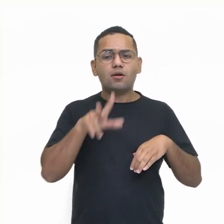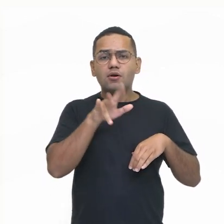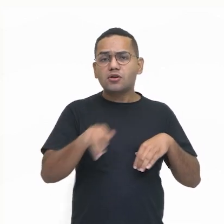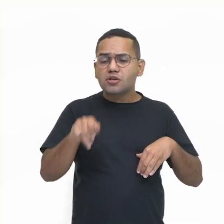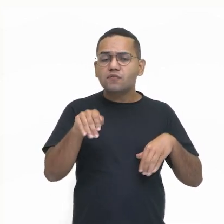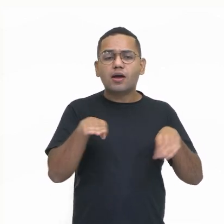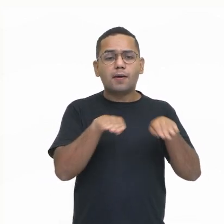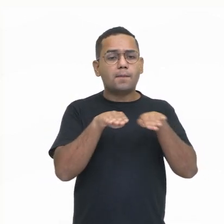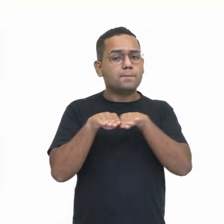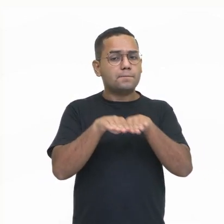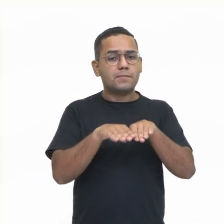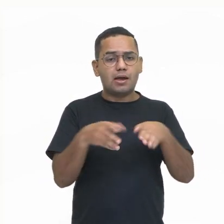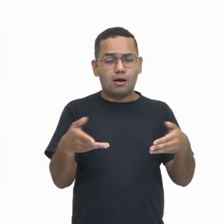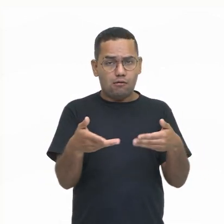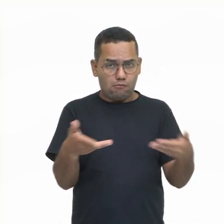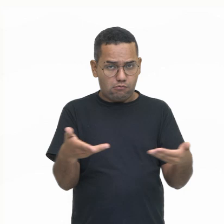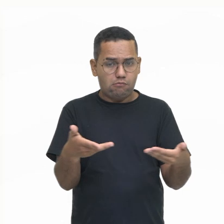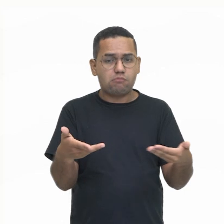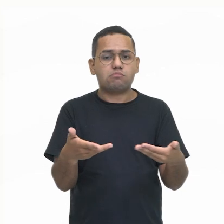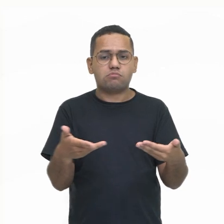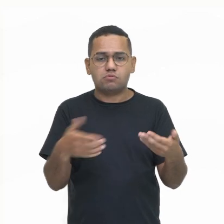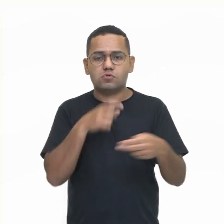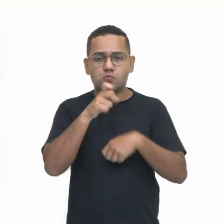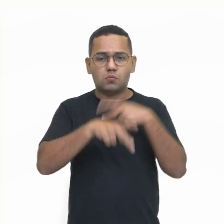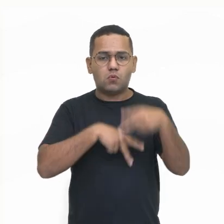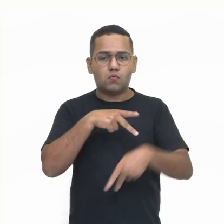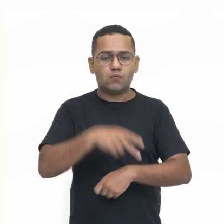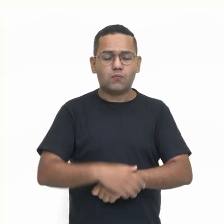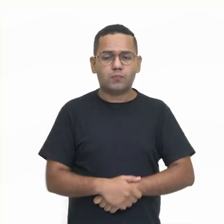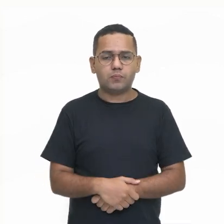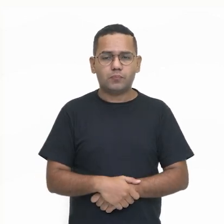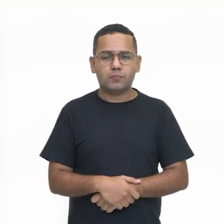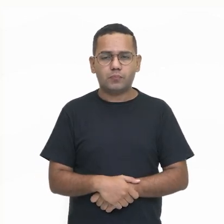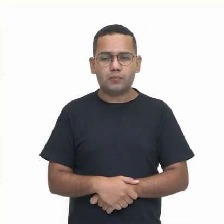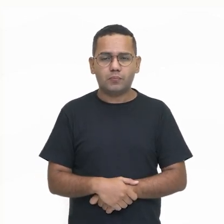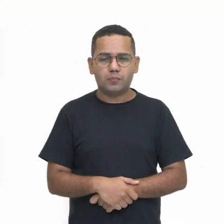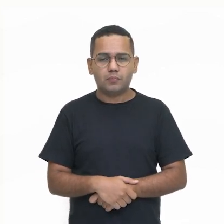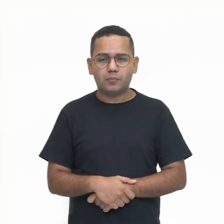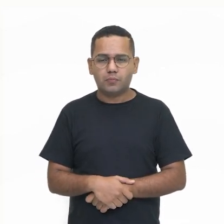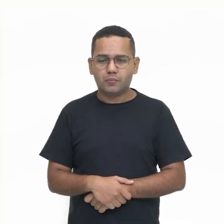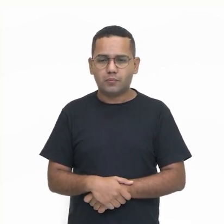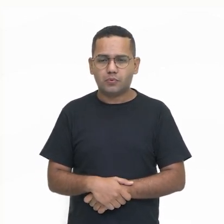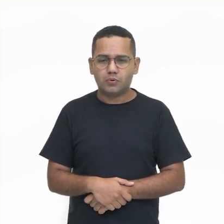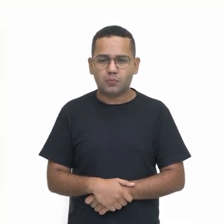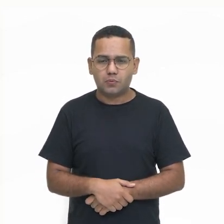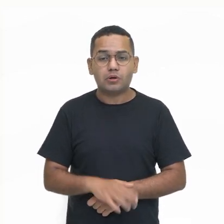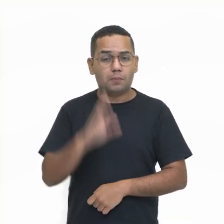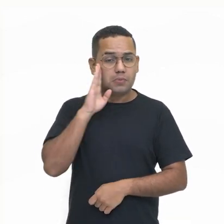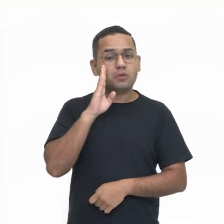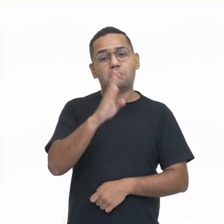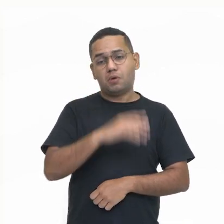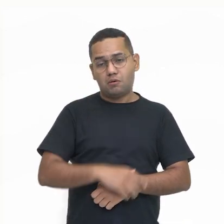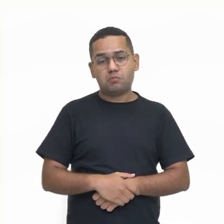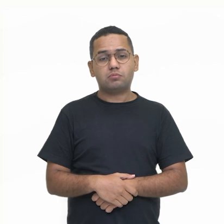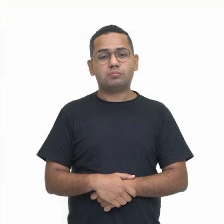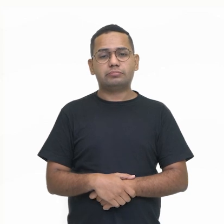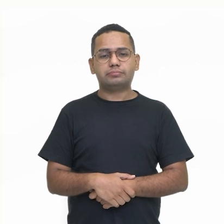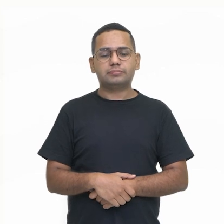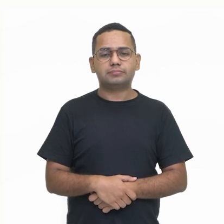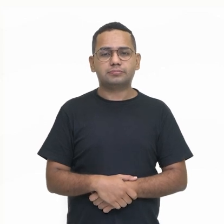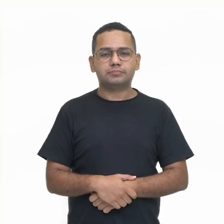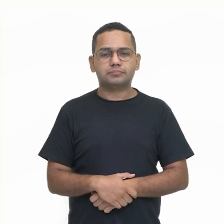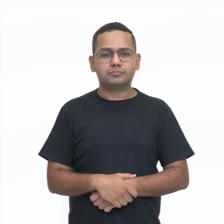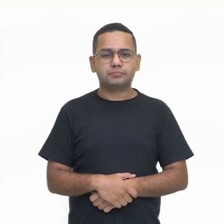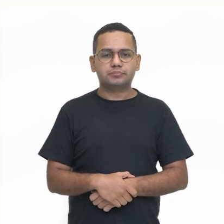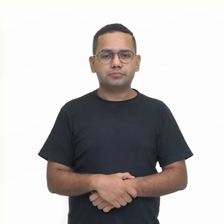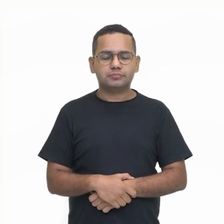consequentemente, hoje na nossa sociedade contemporânea. Tá certo? Então o que vai acontecer aí?